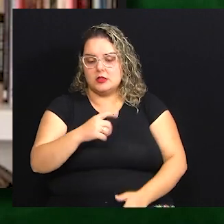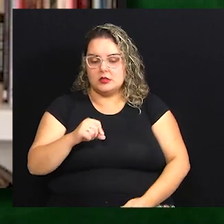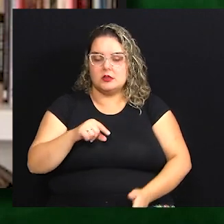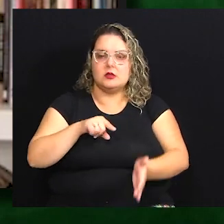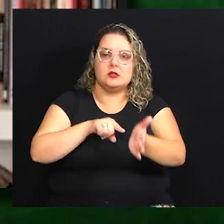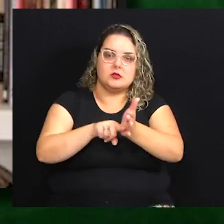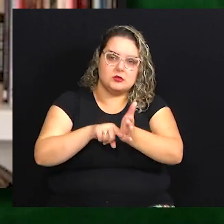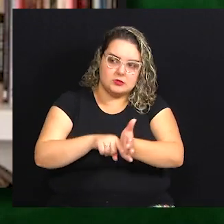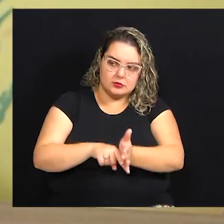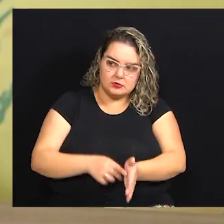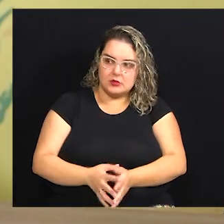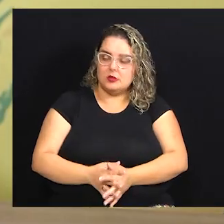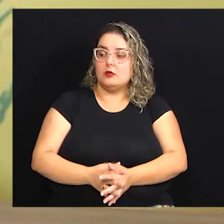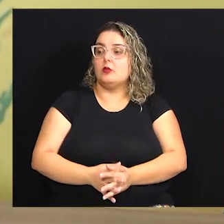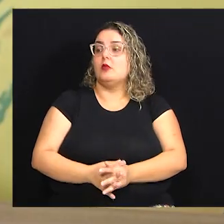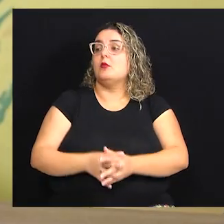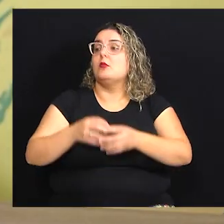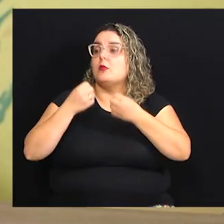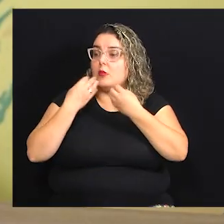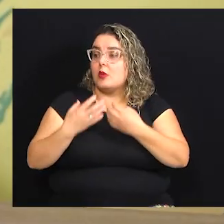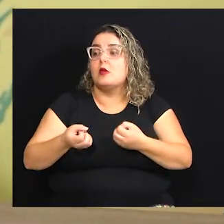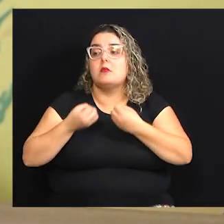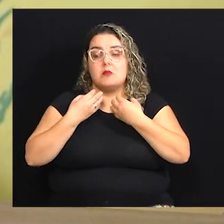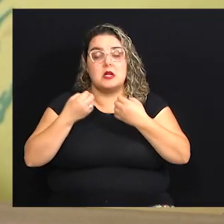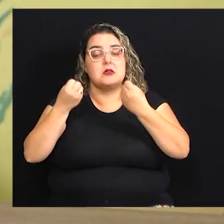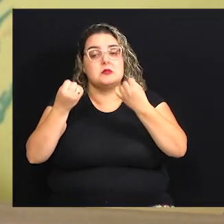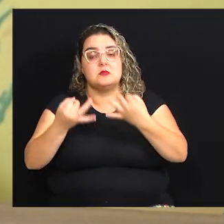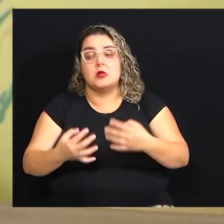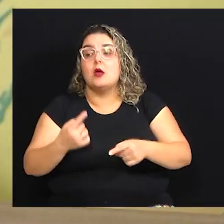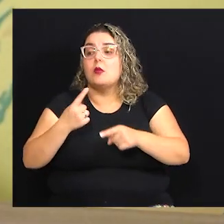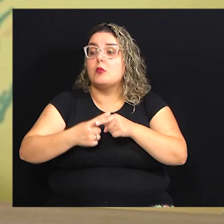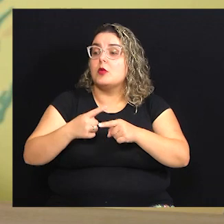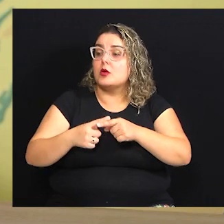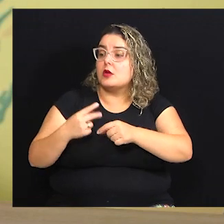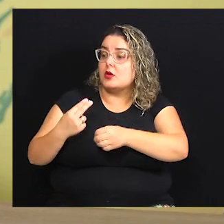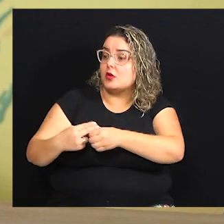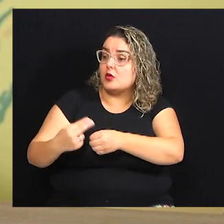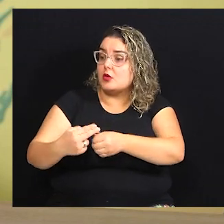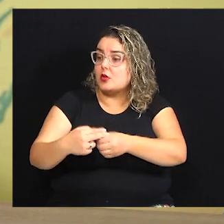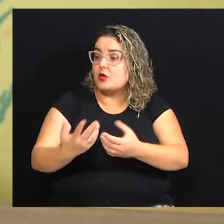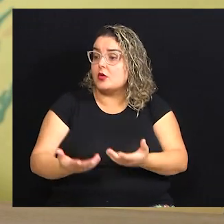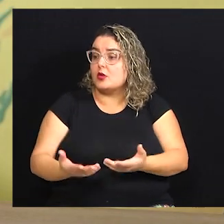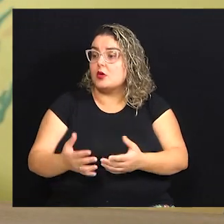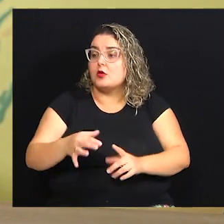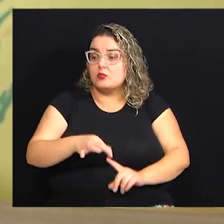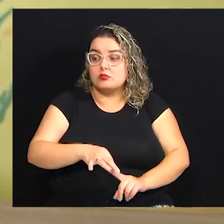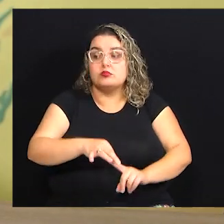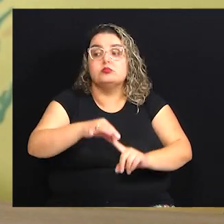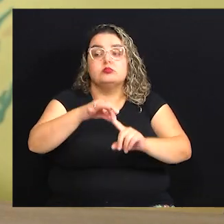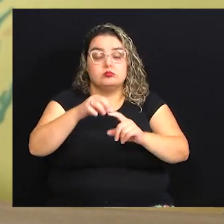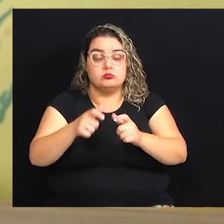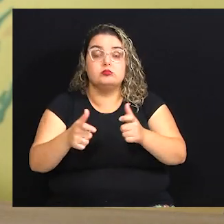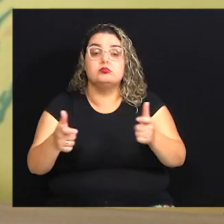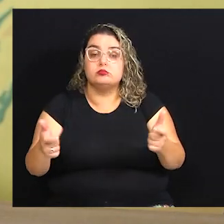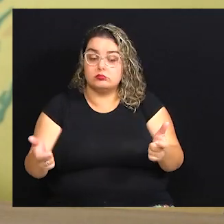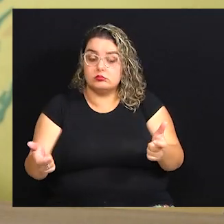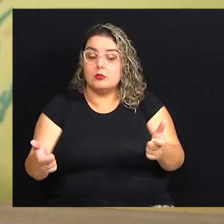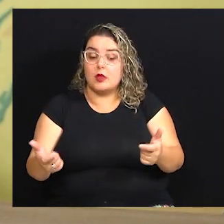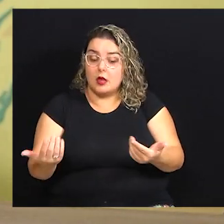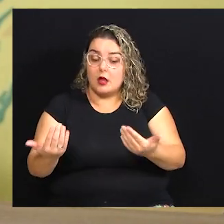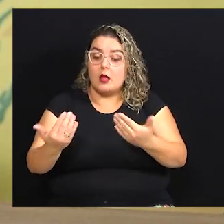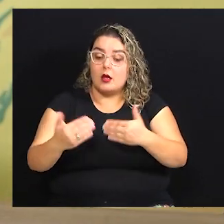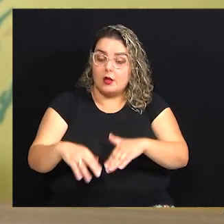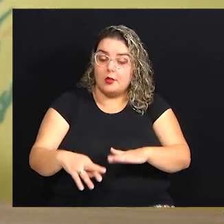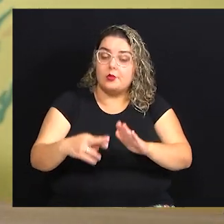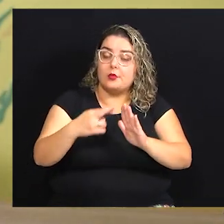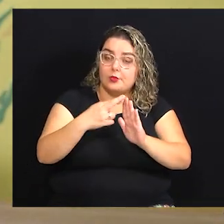10 questões. Boa, muito bem explicado, não é? Porque a Unicamp, né, prioriza tanto aí a